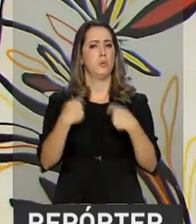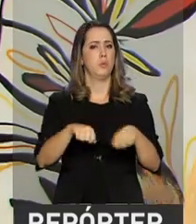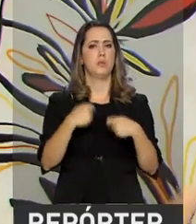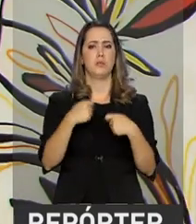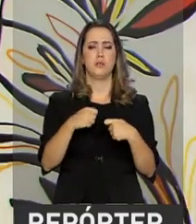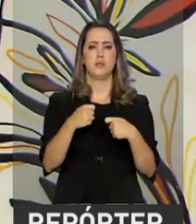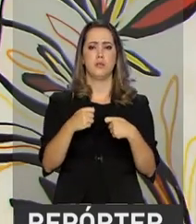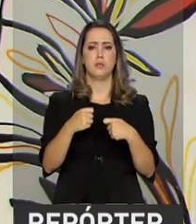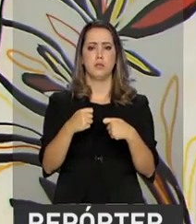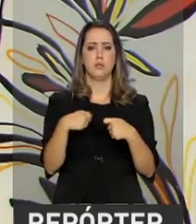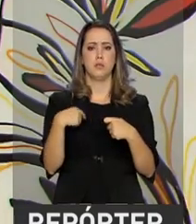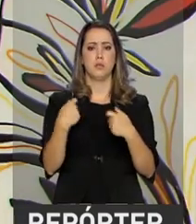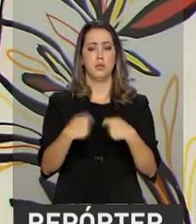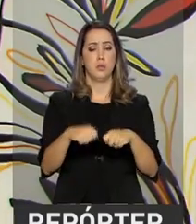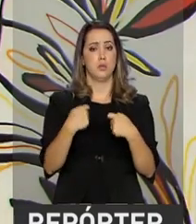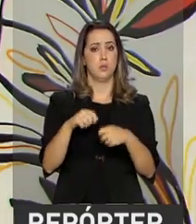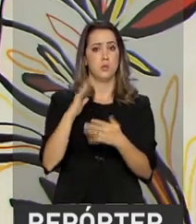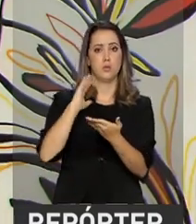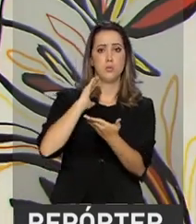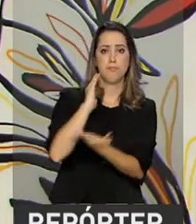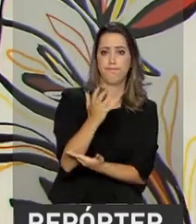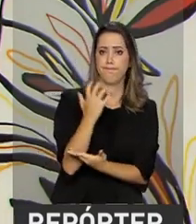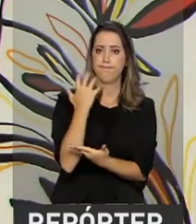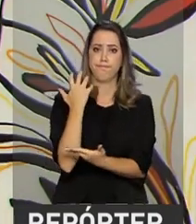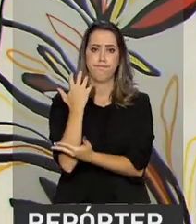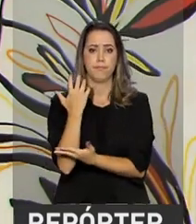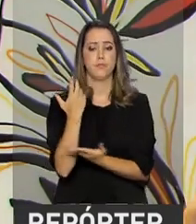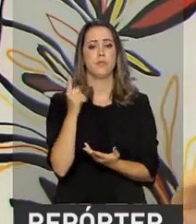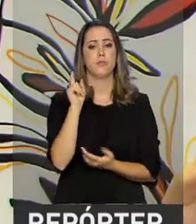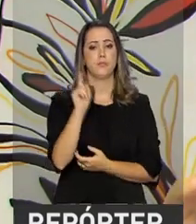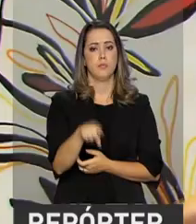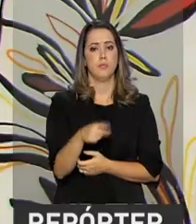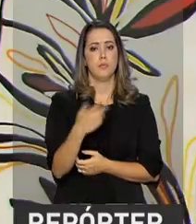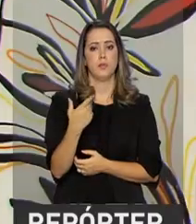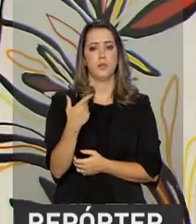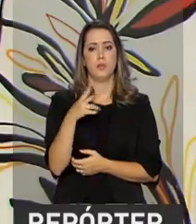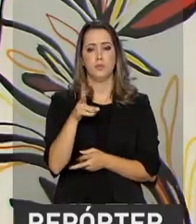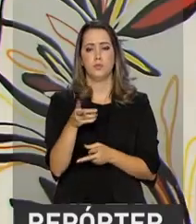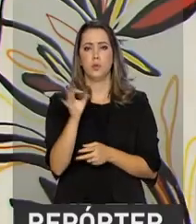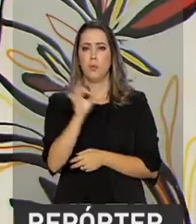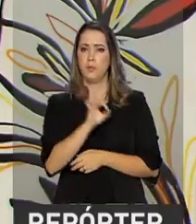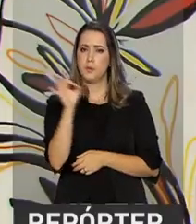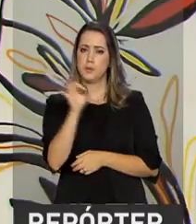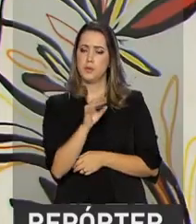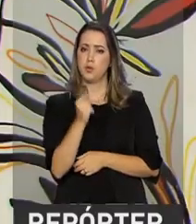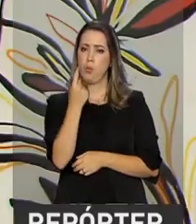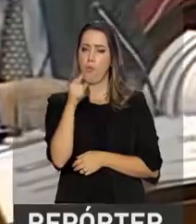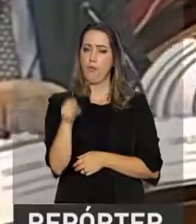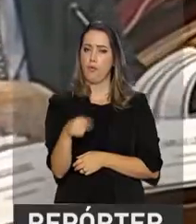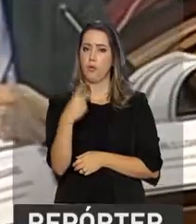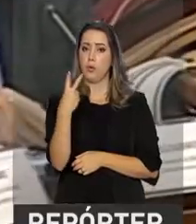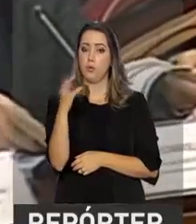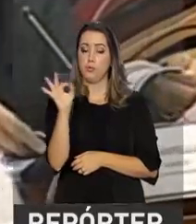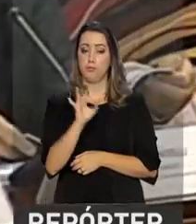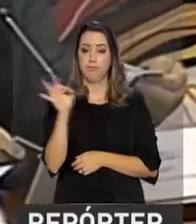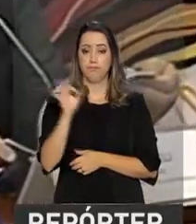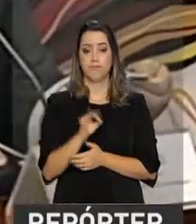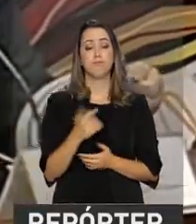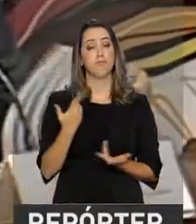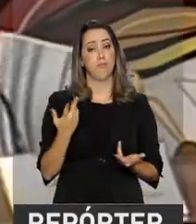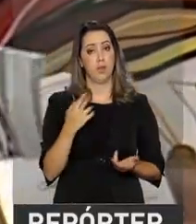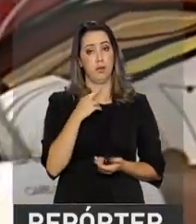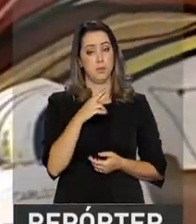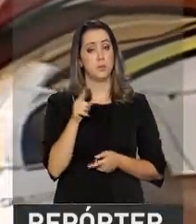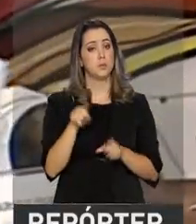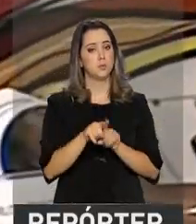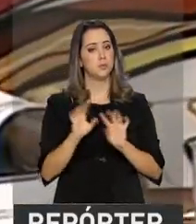da soja sobre novos desflorestamentos e nem corre um percentual de um filme 2% o resultado também foi comemorado